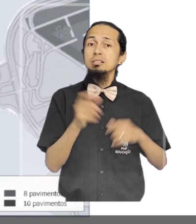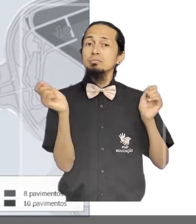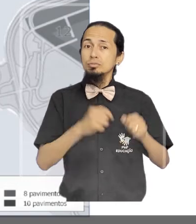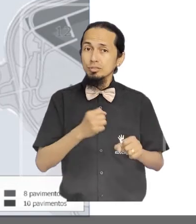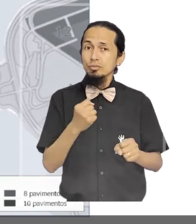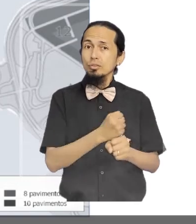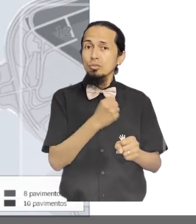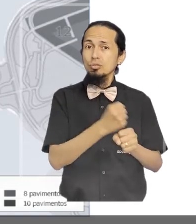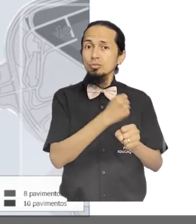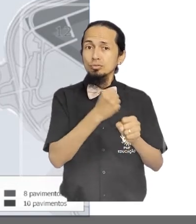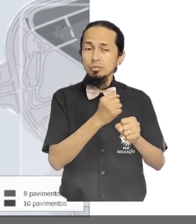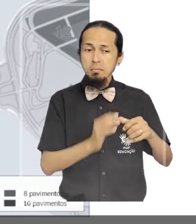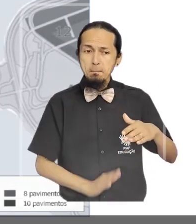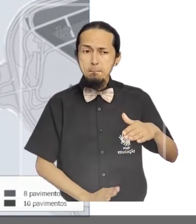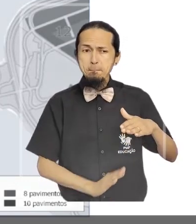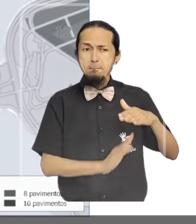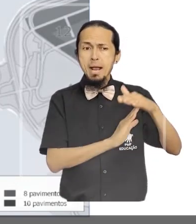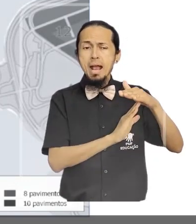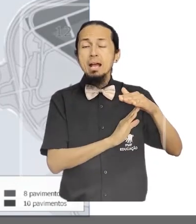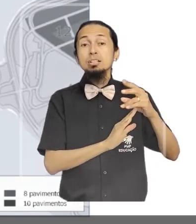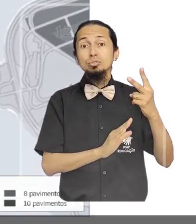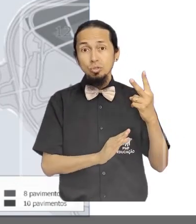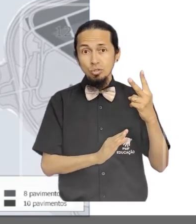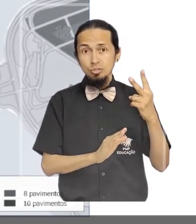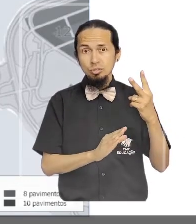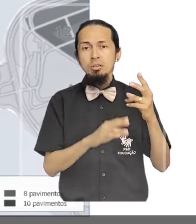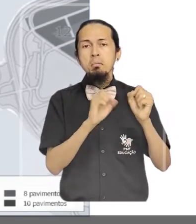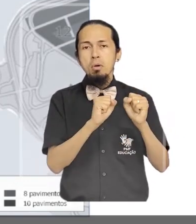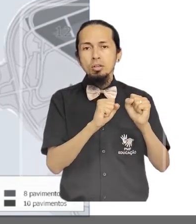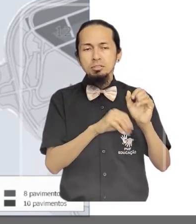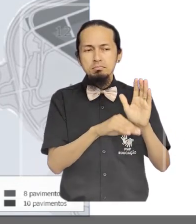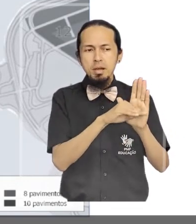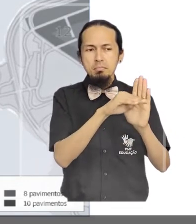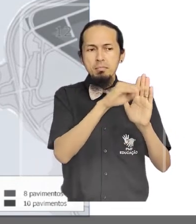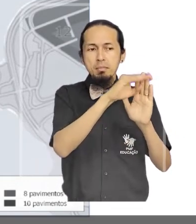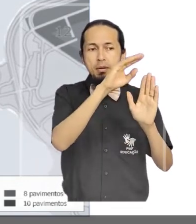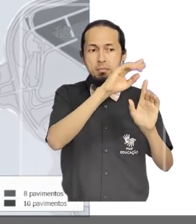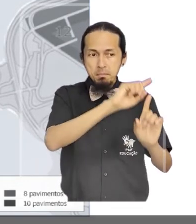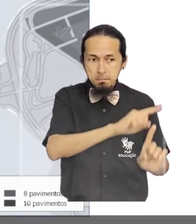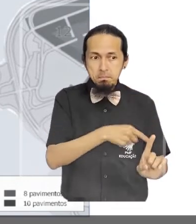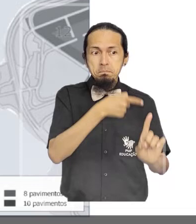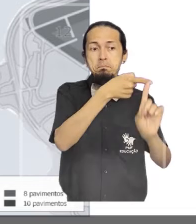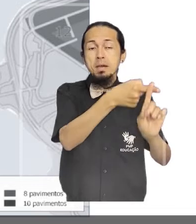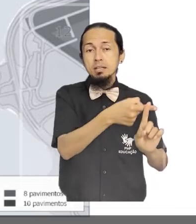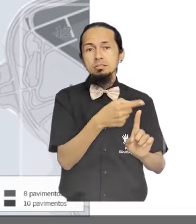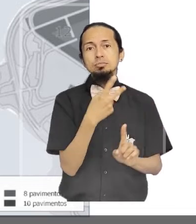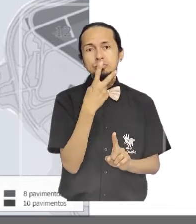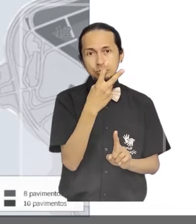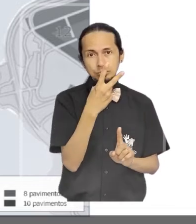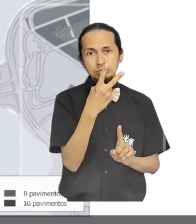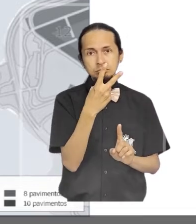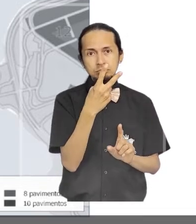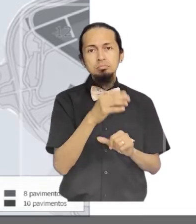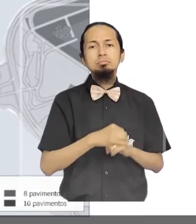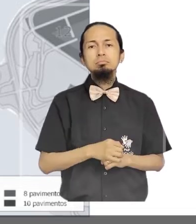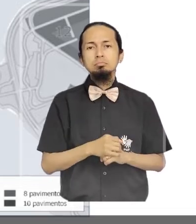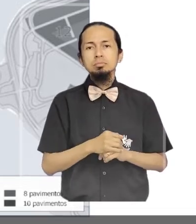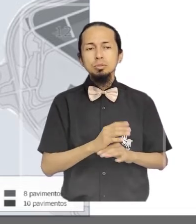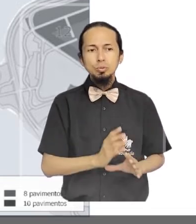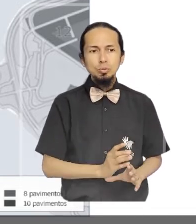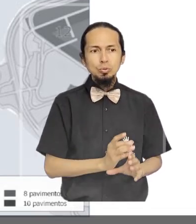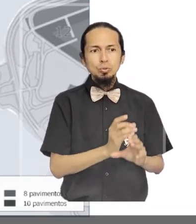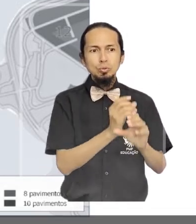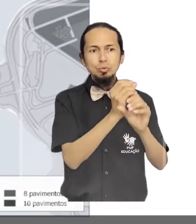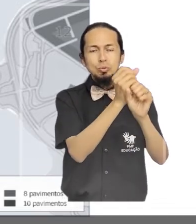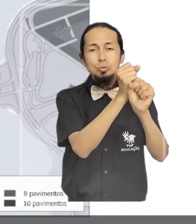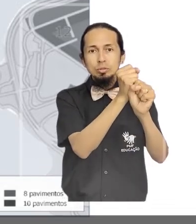Áreas onde já é permitida a construção de no máximo 2 pavimentos poderão somar mediante outorga onerosa até 2